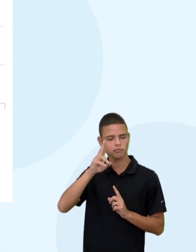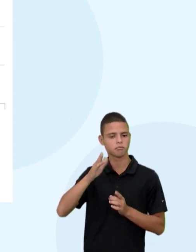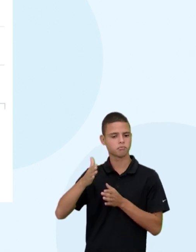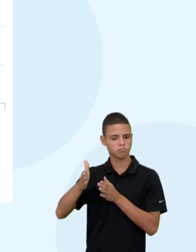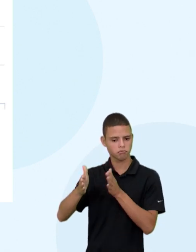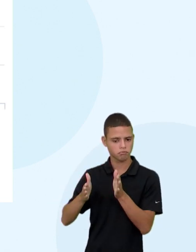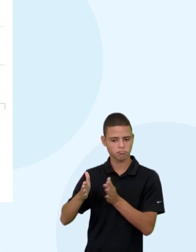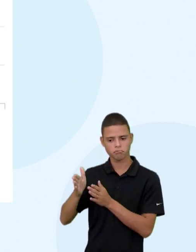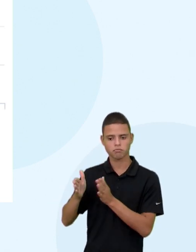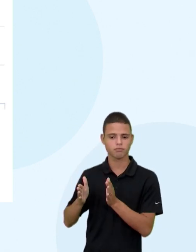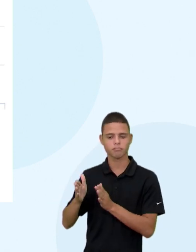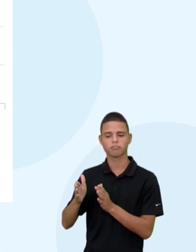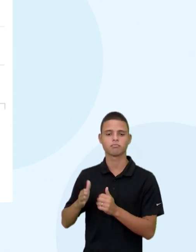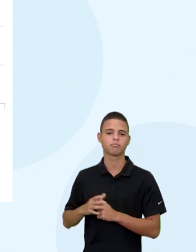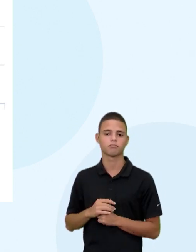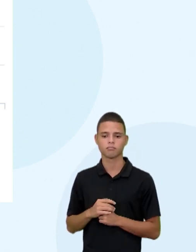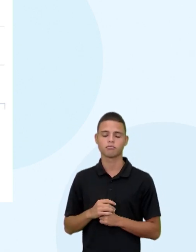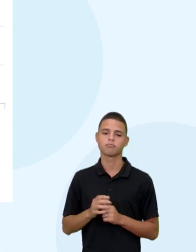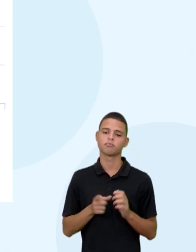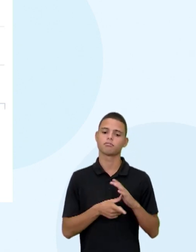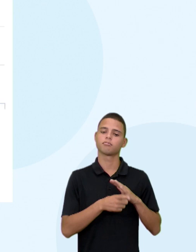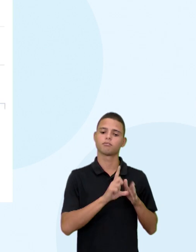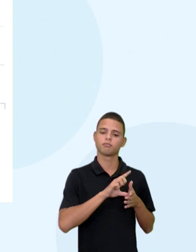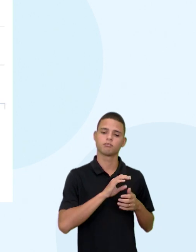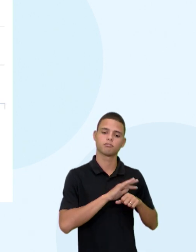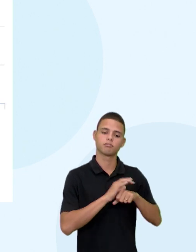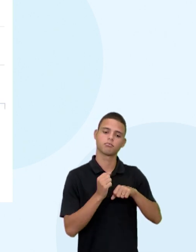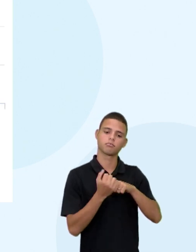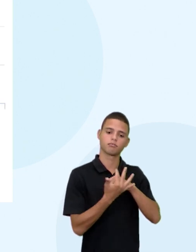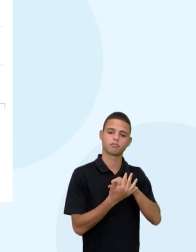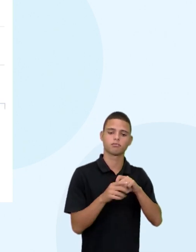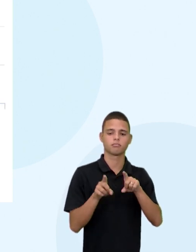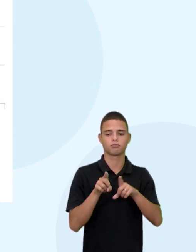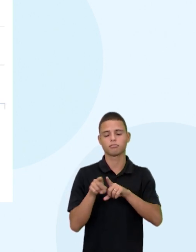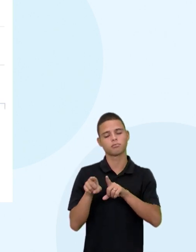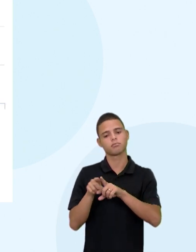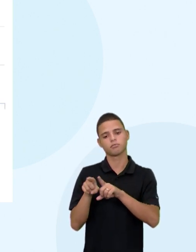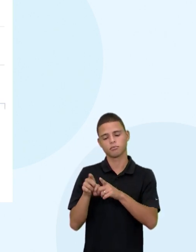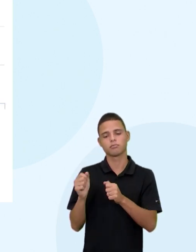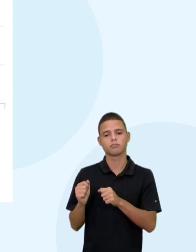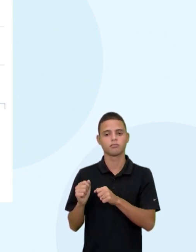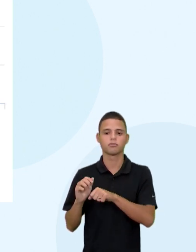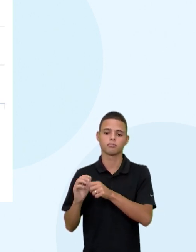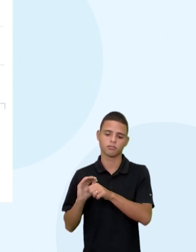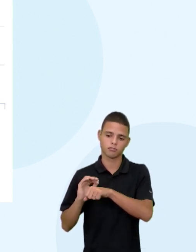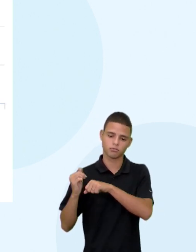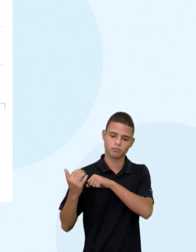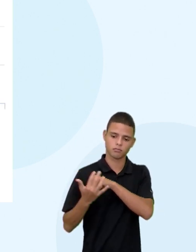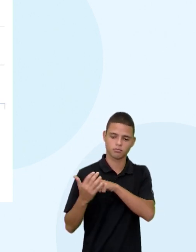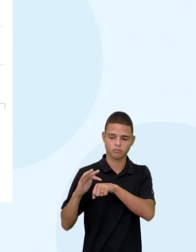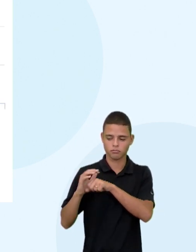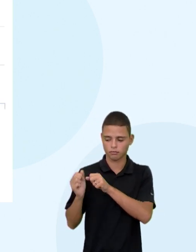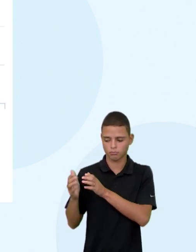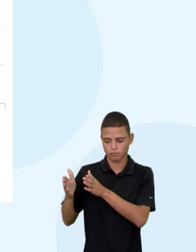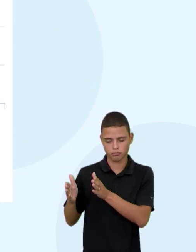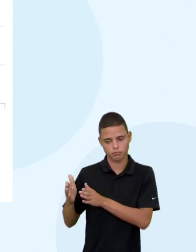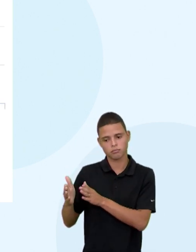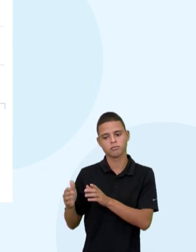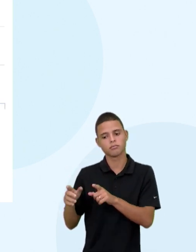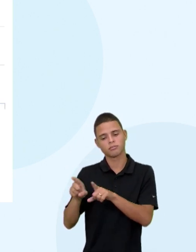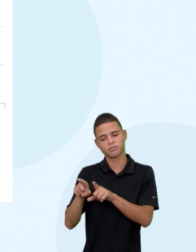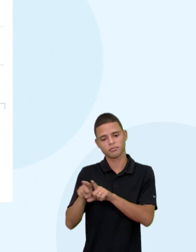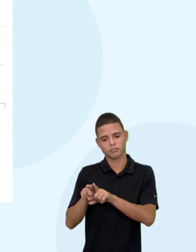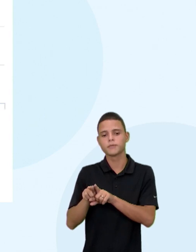aí, né, pré-pandemia, né, e pandemia, né, que ainda nós estamos aí na pandemia, né. E o último dado aí recente